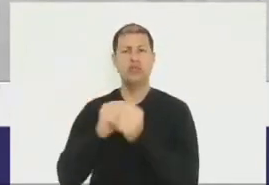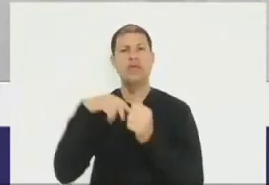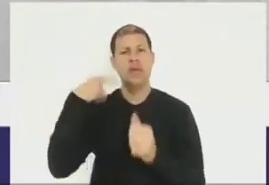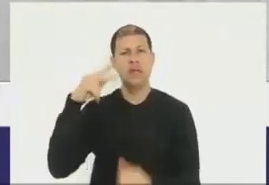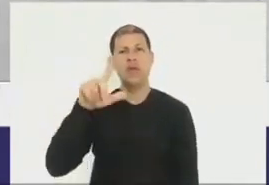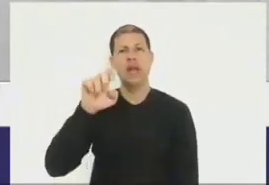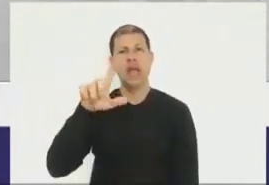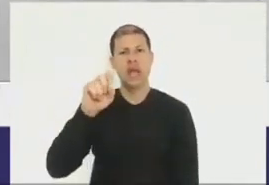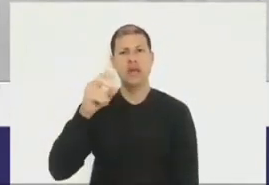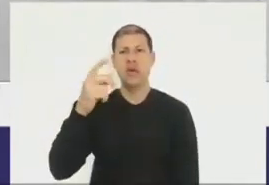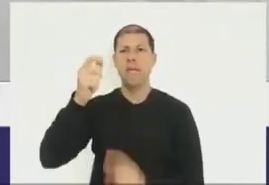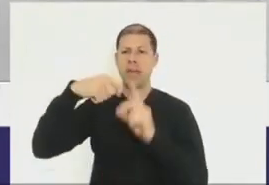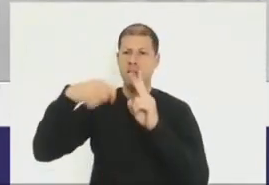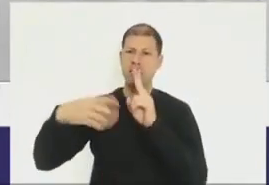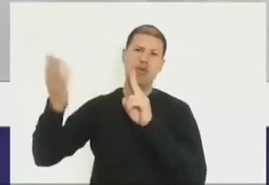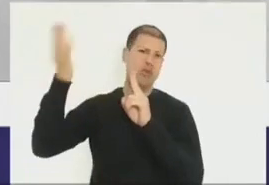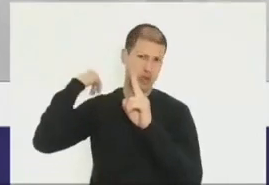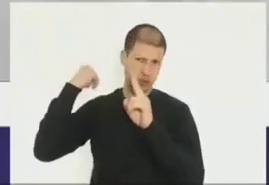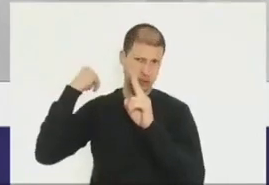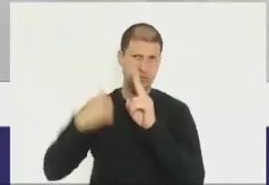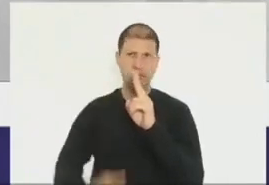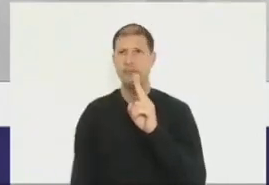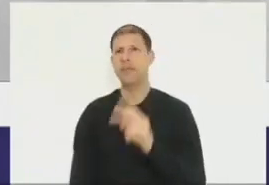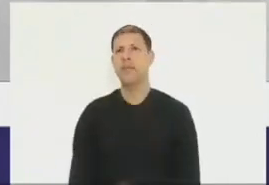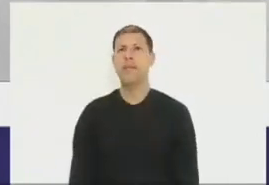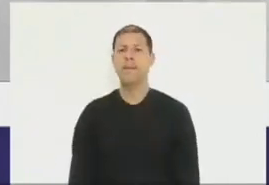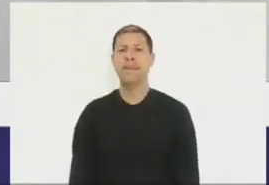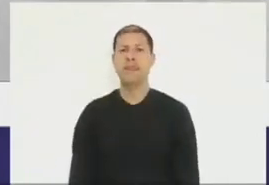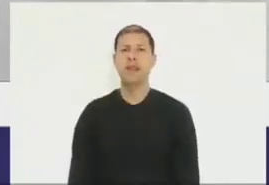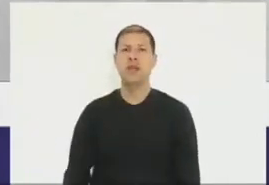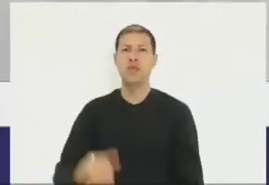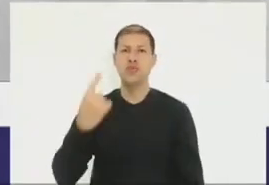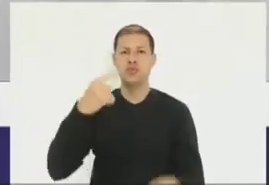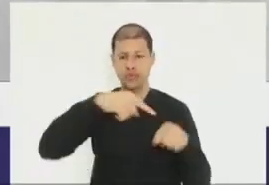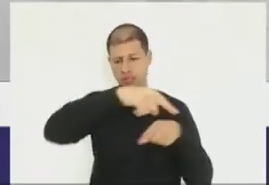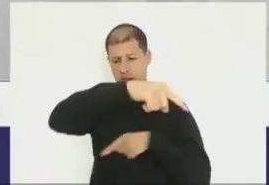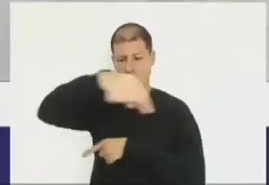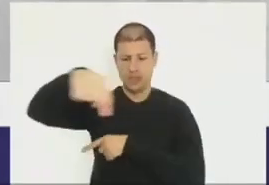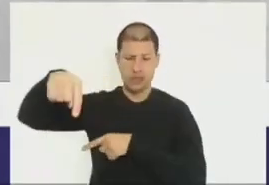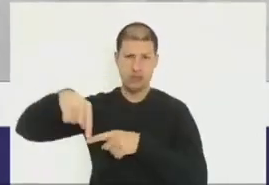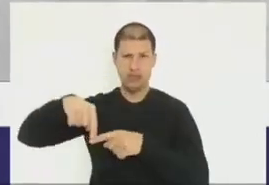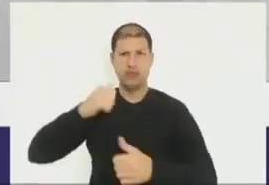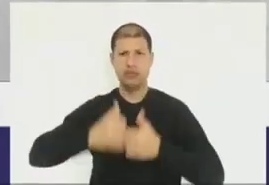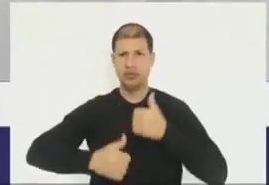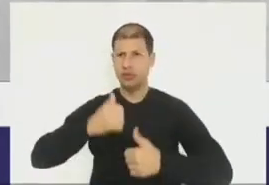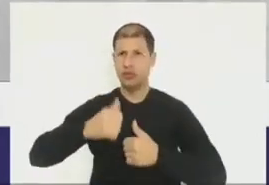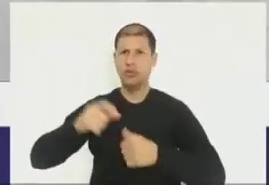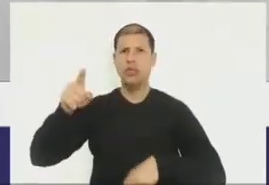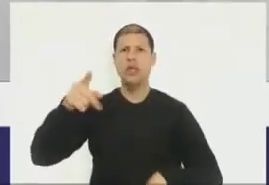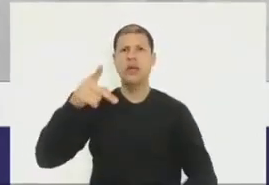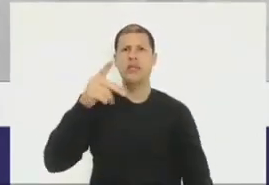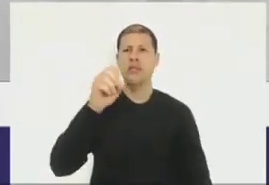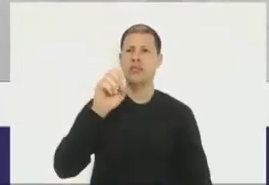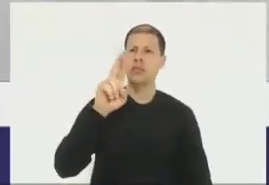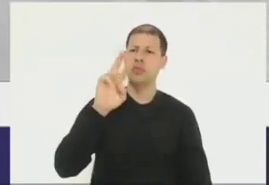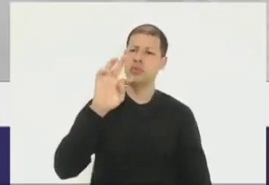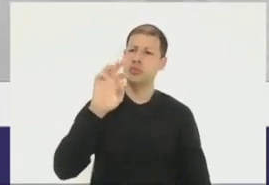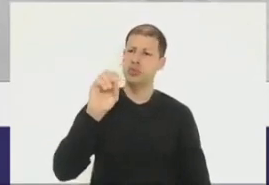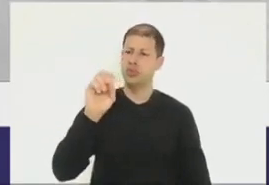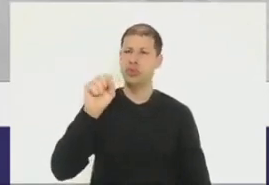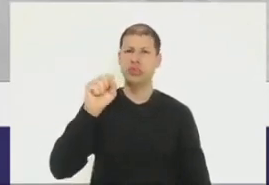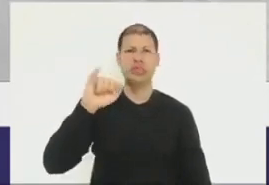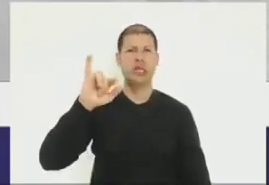há 2 meses atrás, um campo no Portside. Passou a